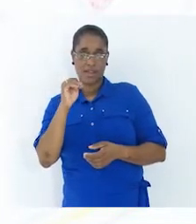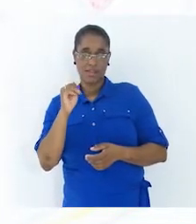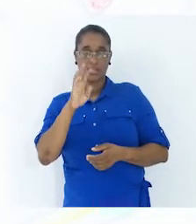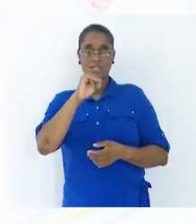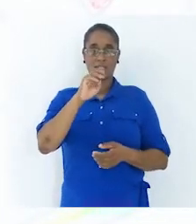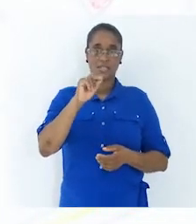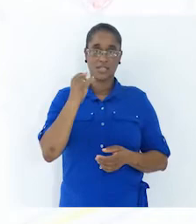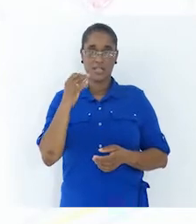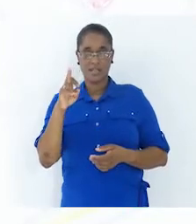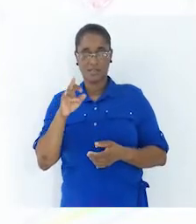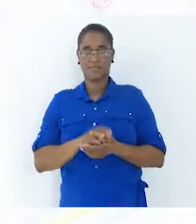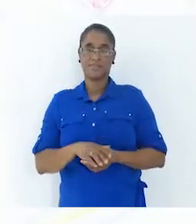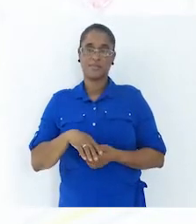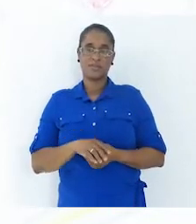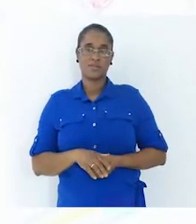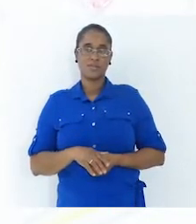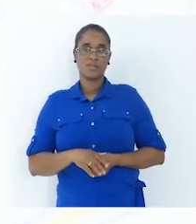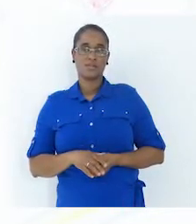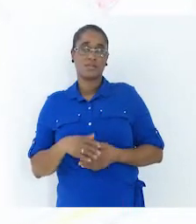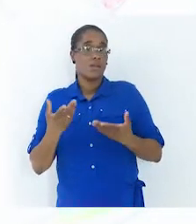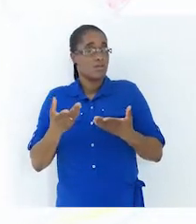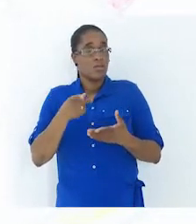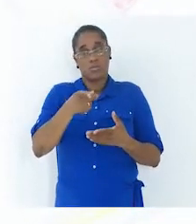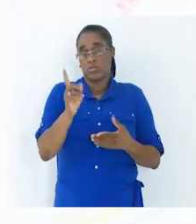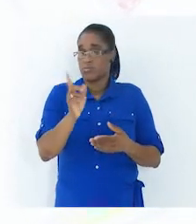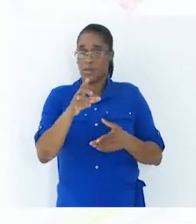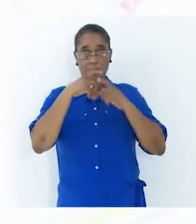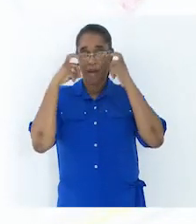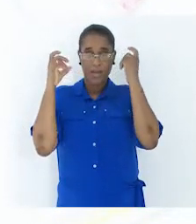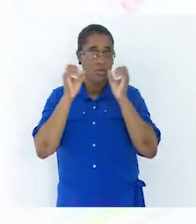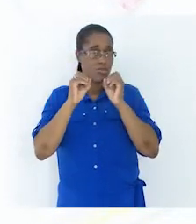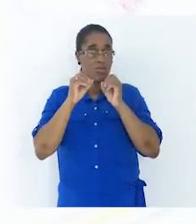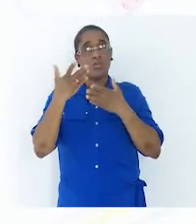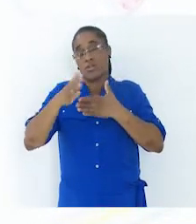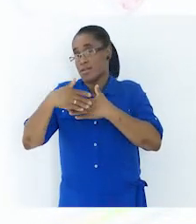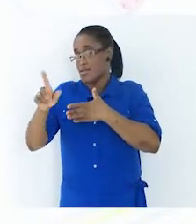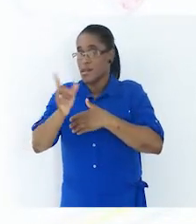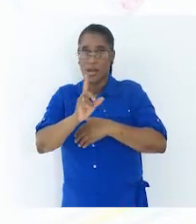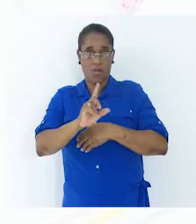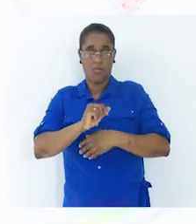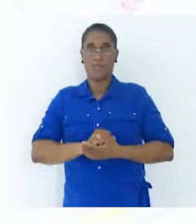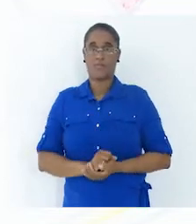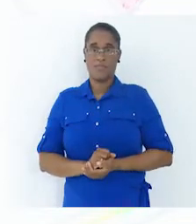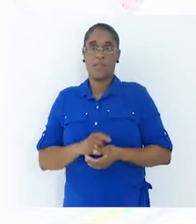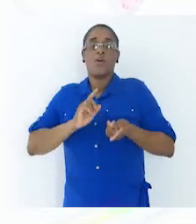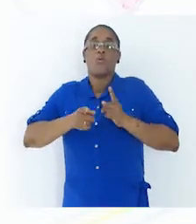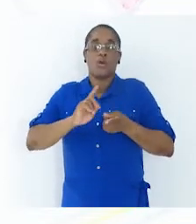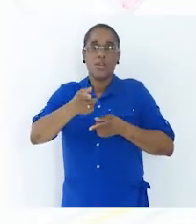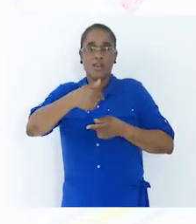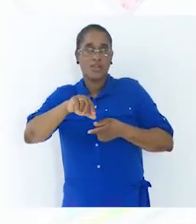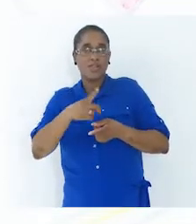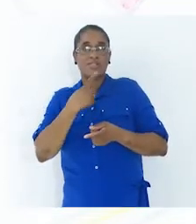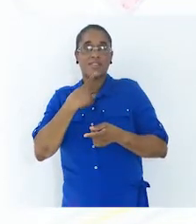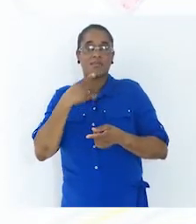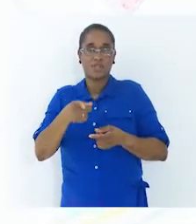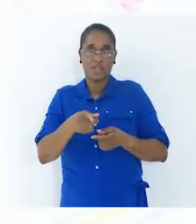sair. Por não ter máscara, não vai sair. Então, o que é que nós percebemos